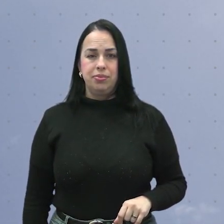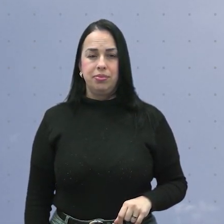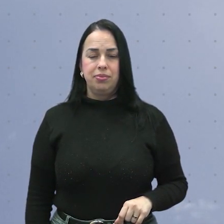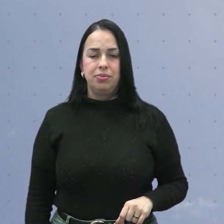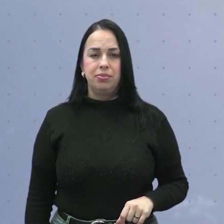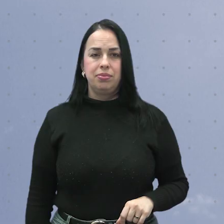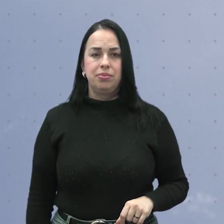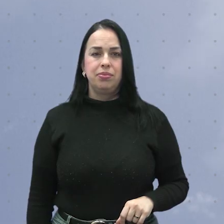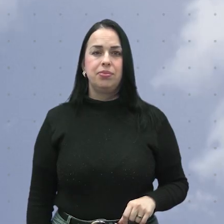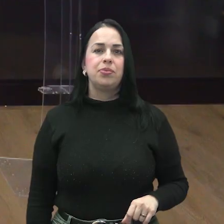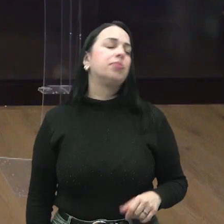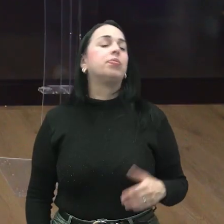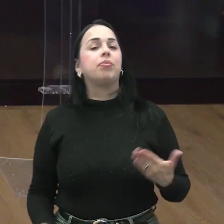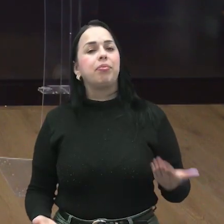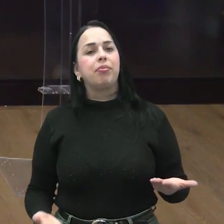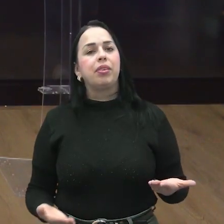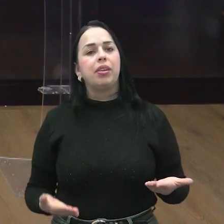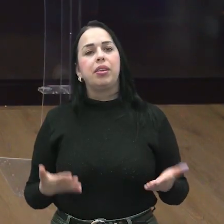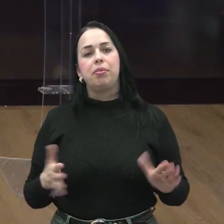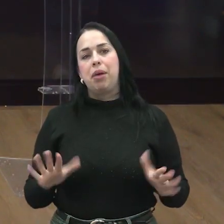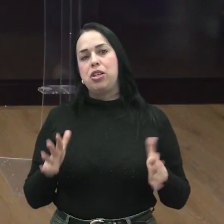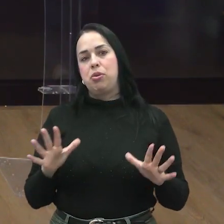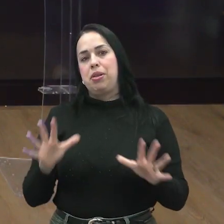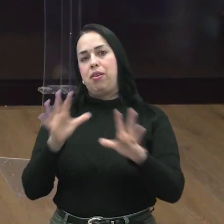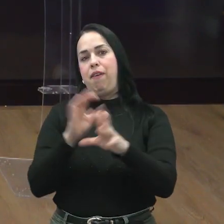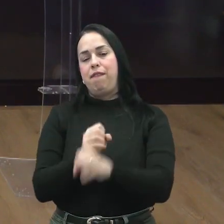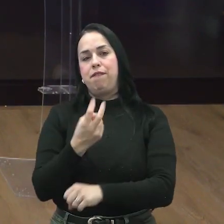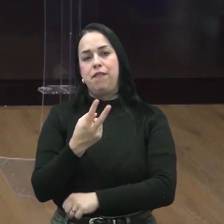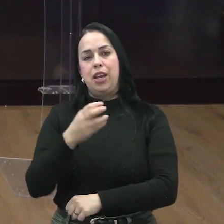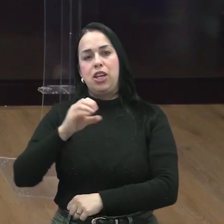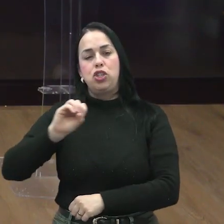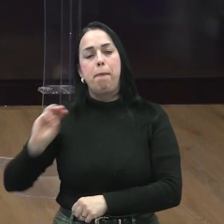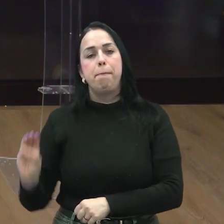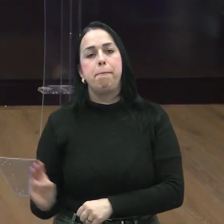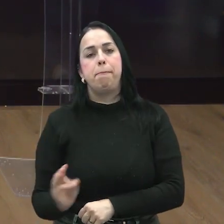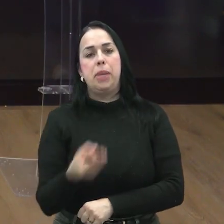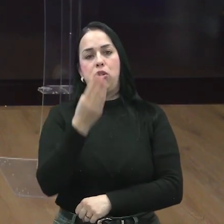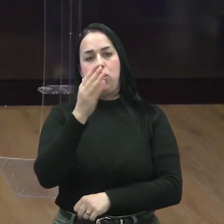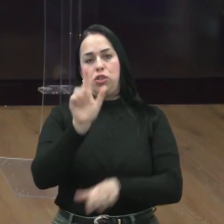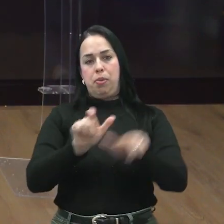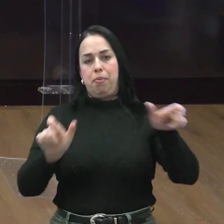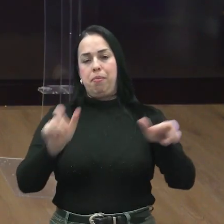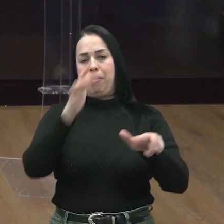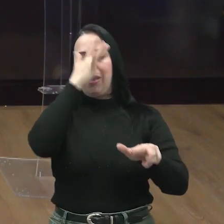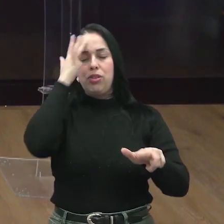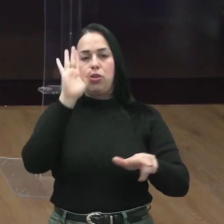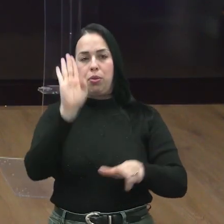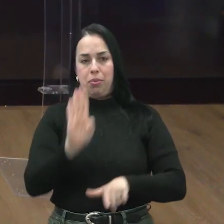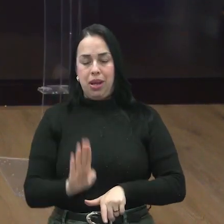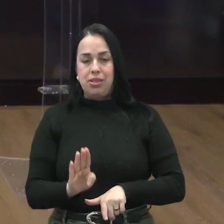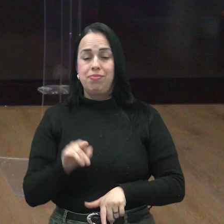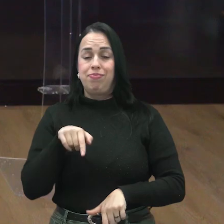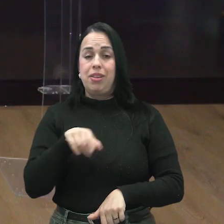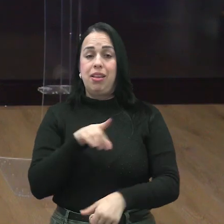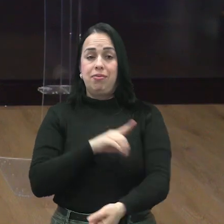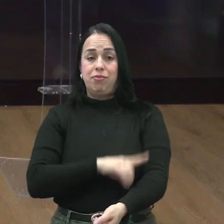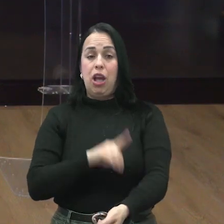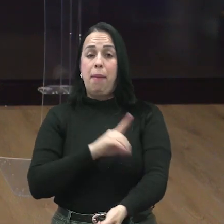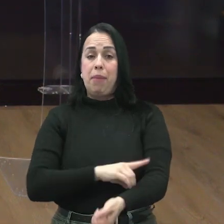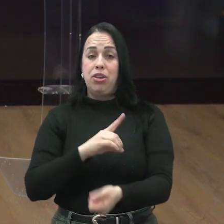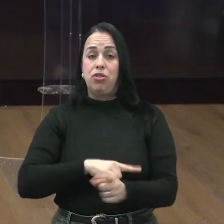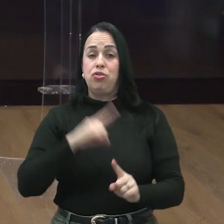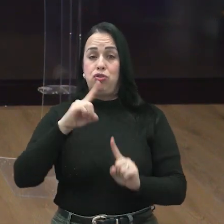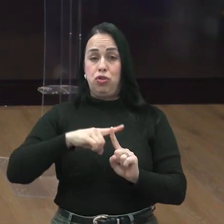graus. Cerca de 20 milhões de brasileiros convivem com a diabetes. Identificar a doença o